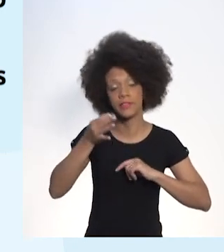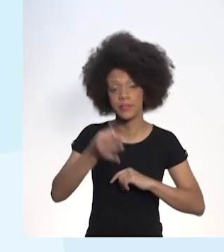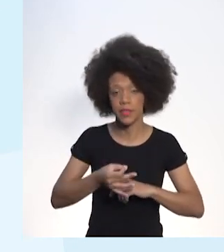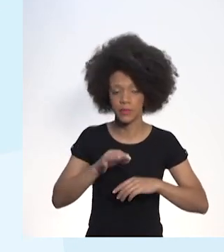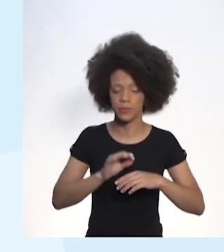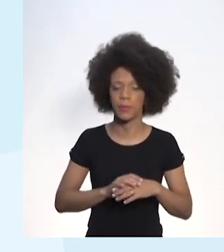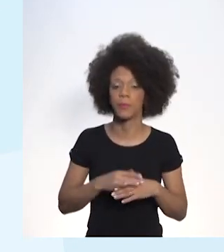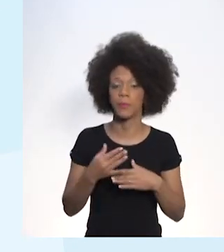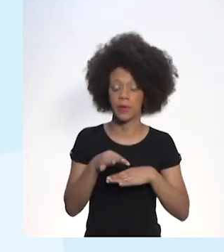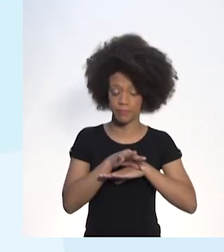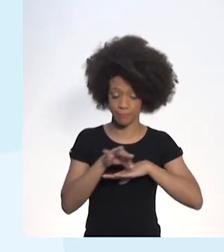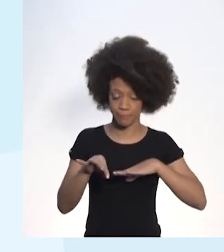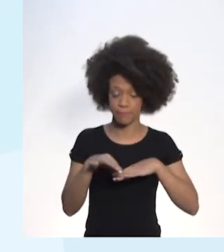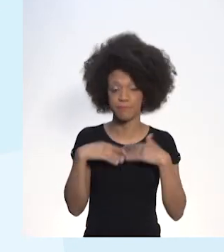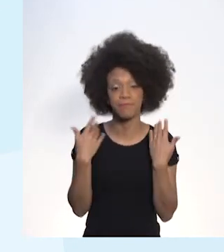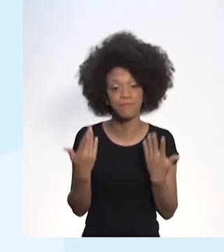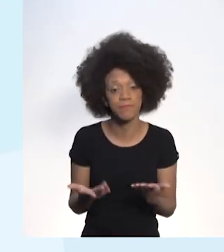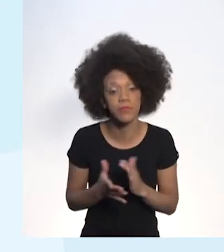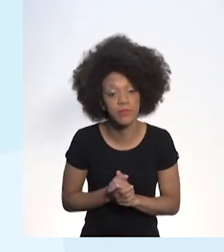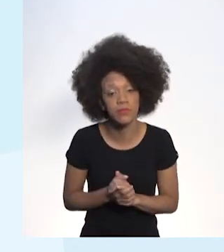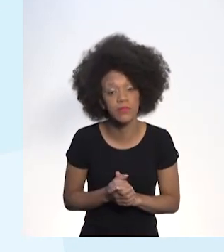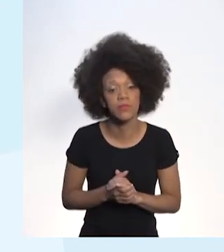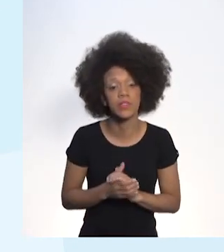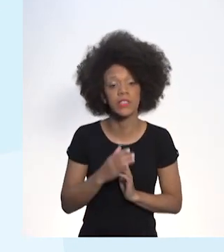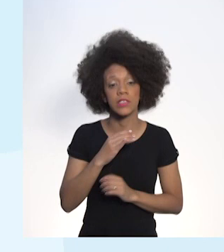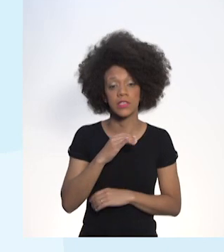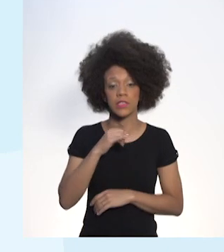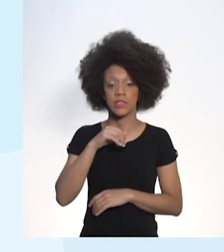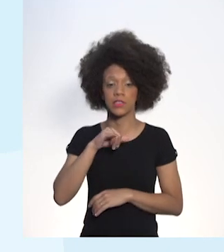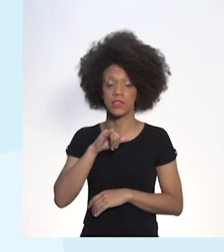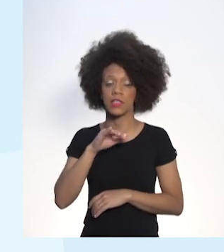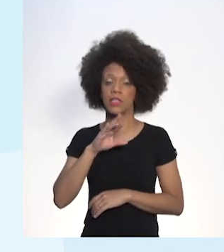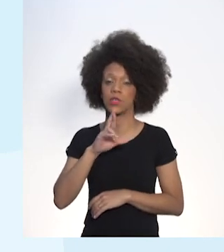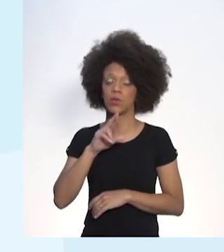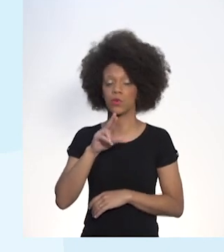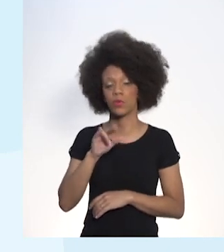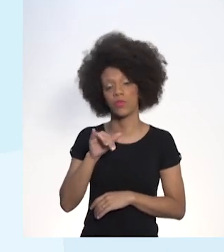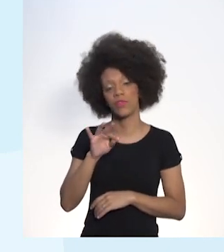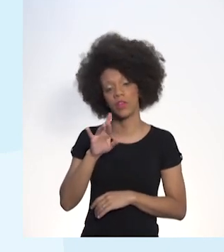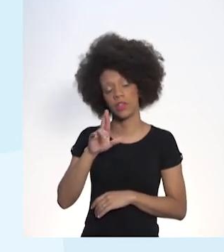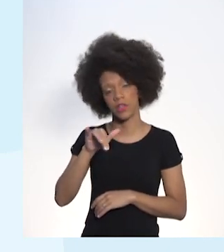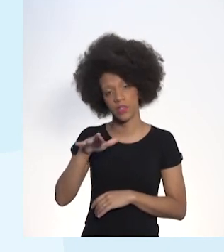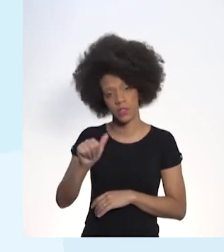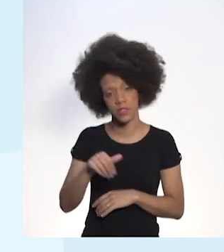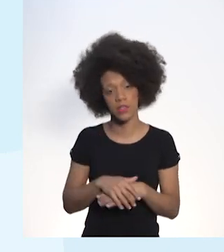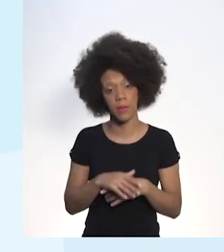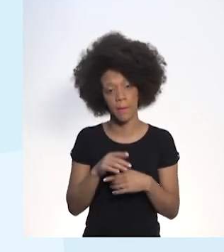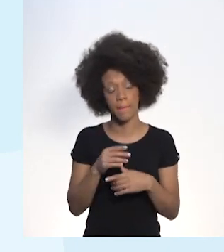medição. E aí, gente, ó, circunferência dividido pelo diâmetro dá